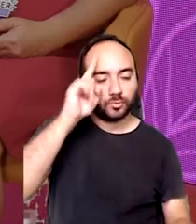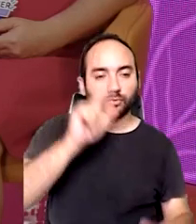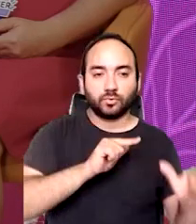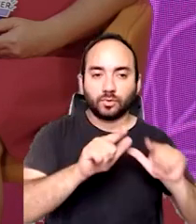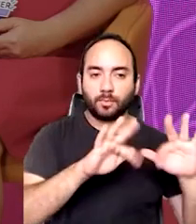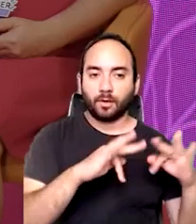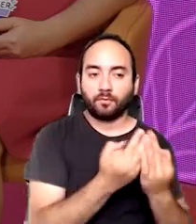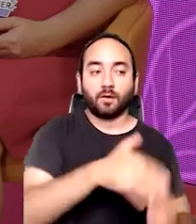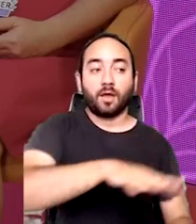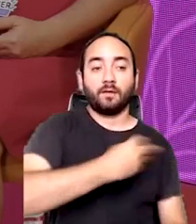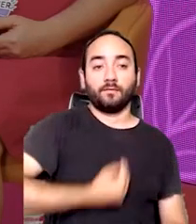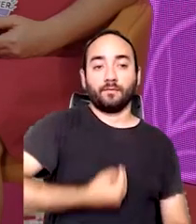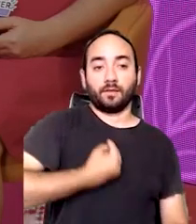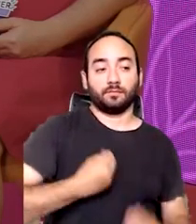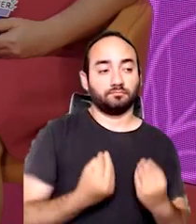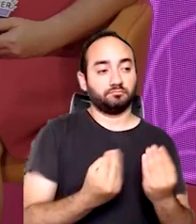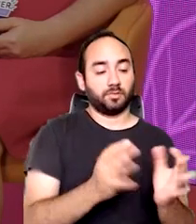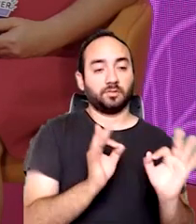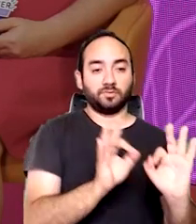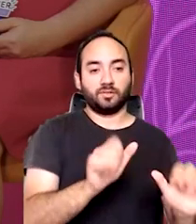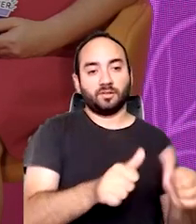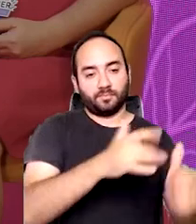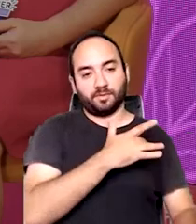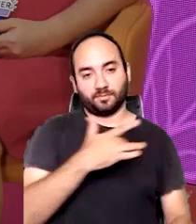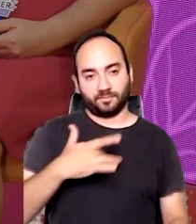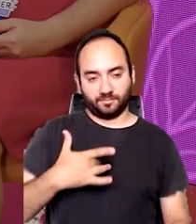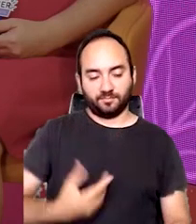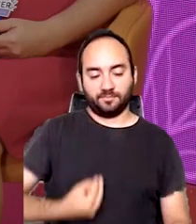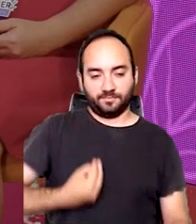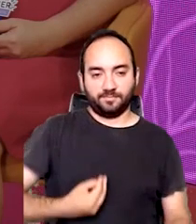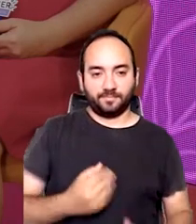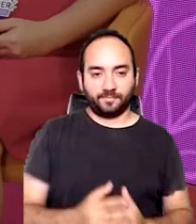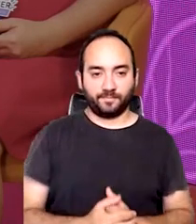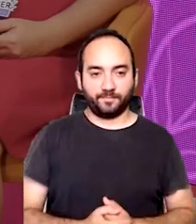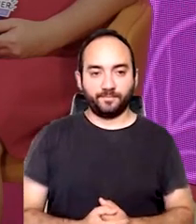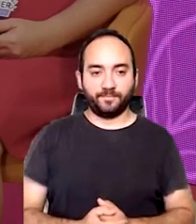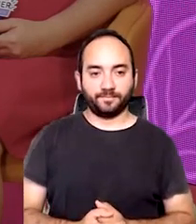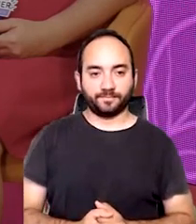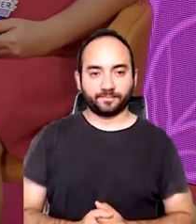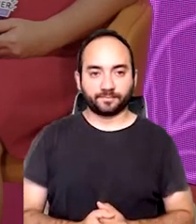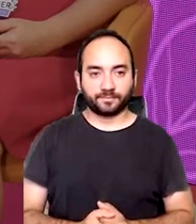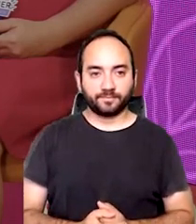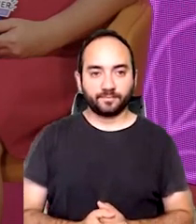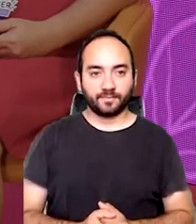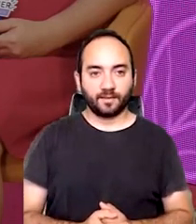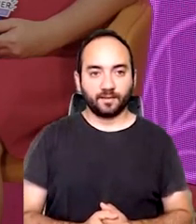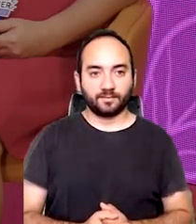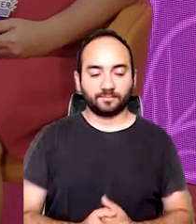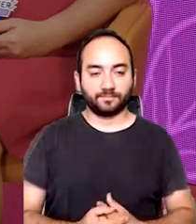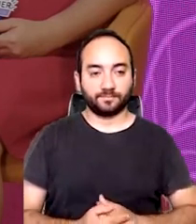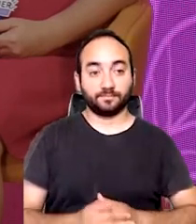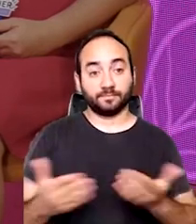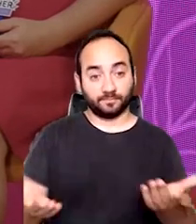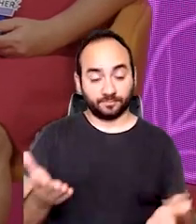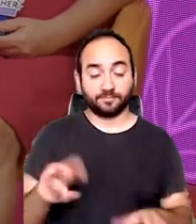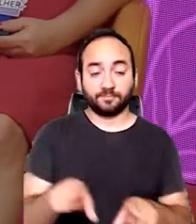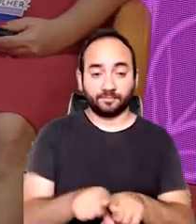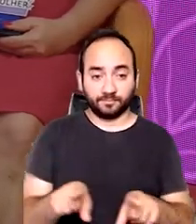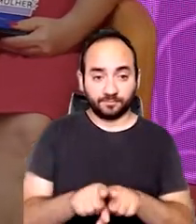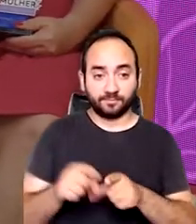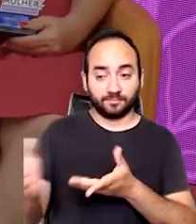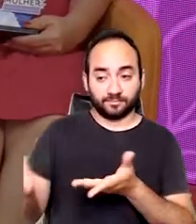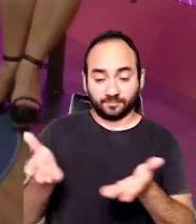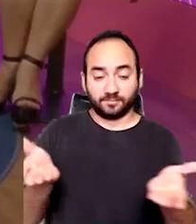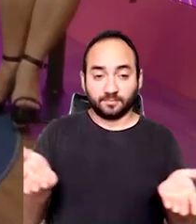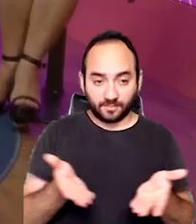cabe dentro daquela família e oferecer para ele mais saúde e qualidade de vida e aí